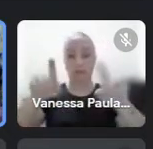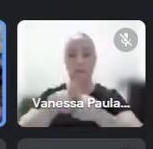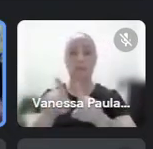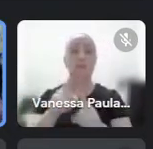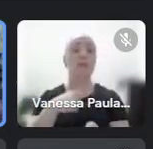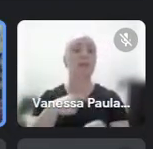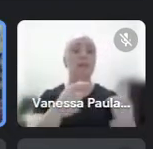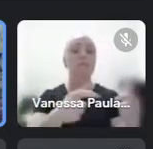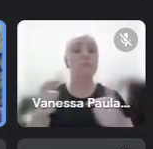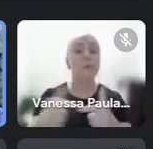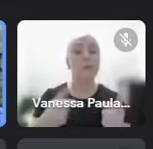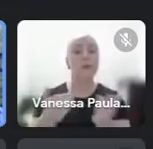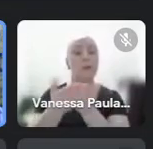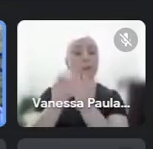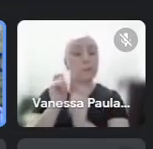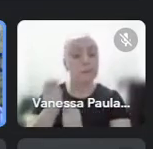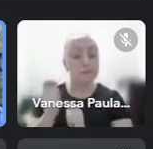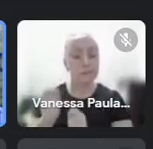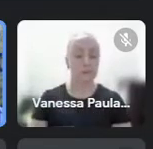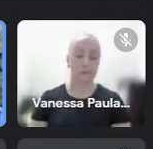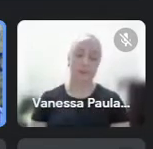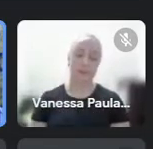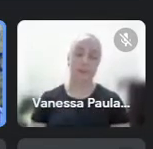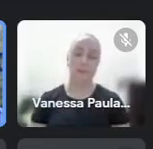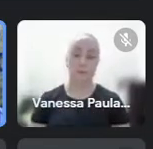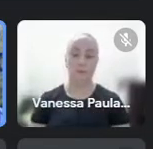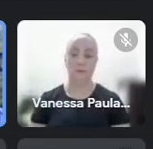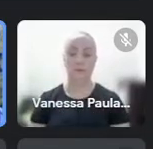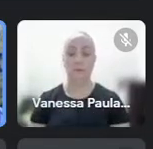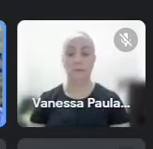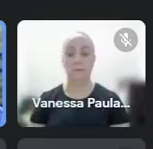pescadores, assim vai. Pode passar.